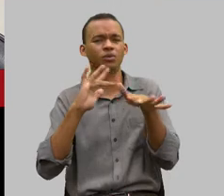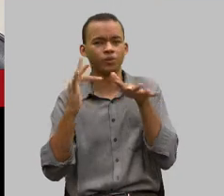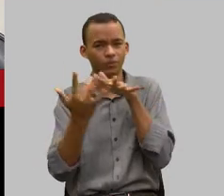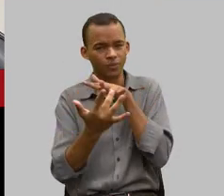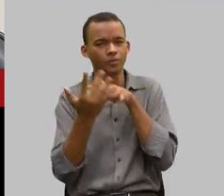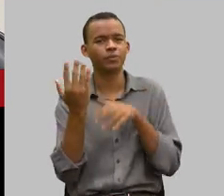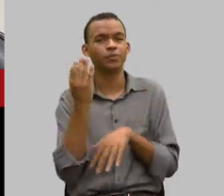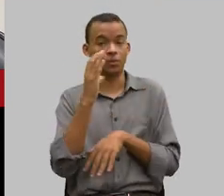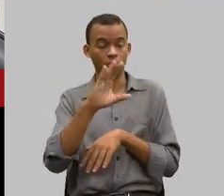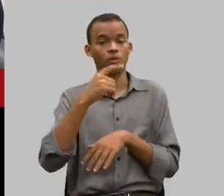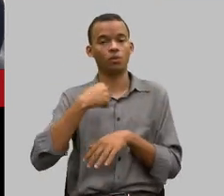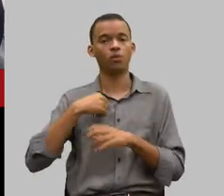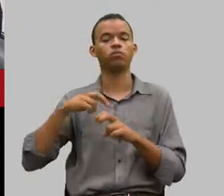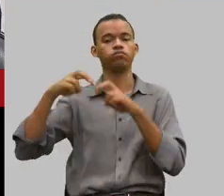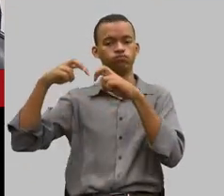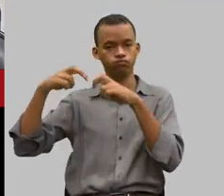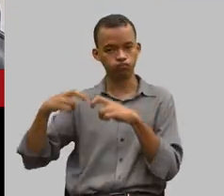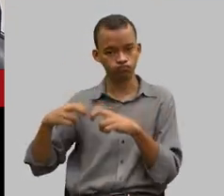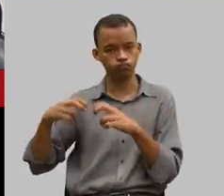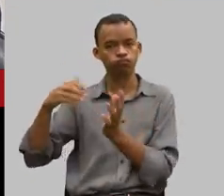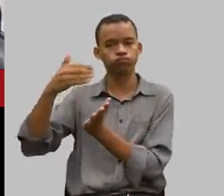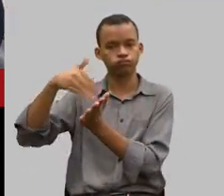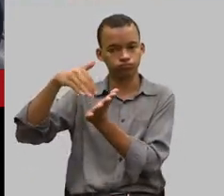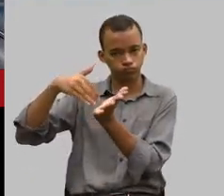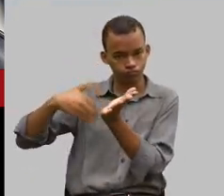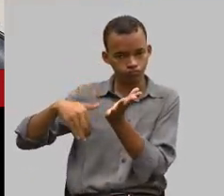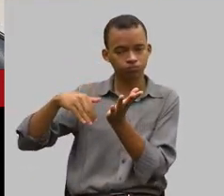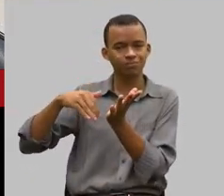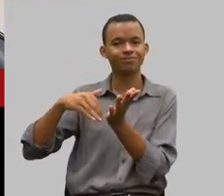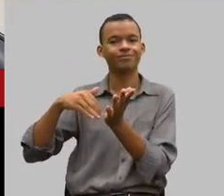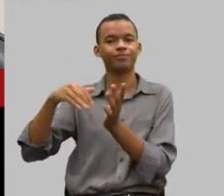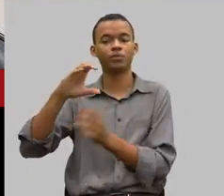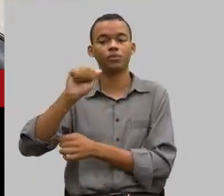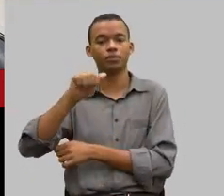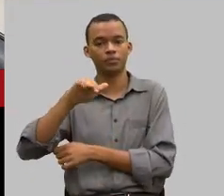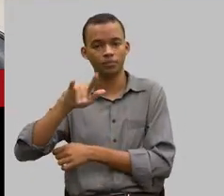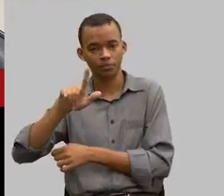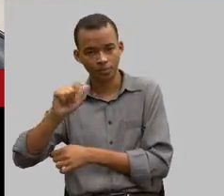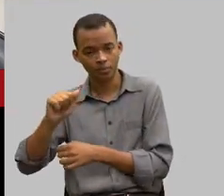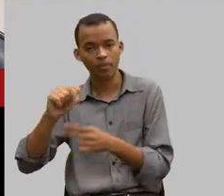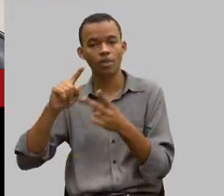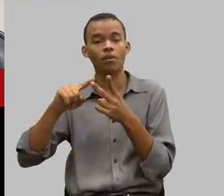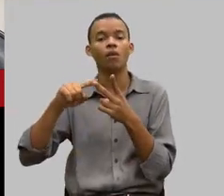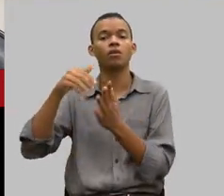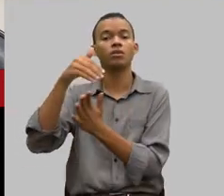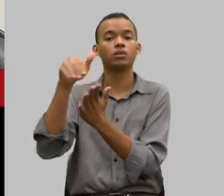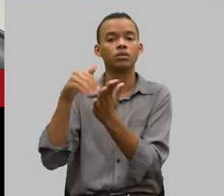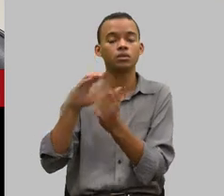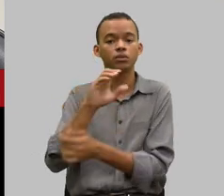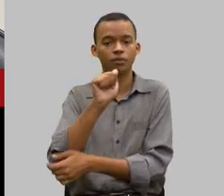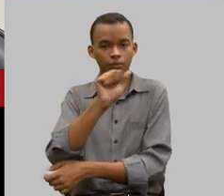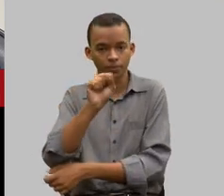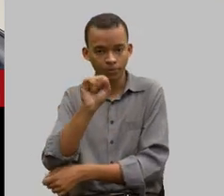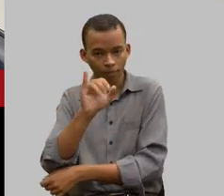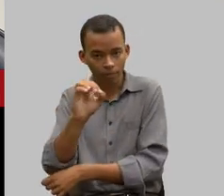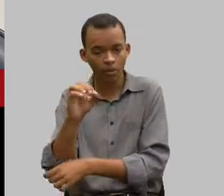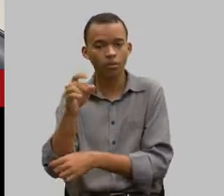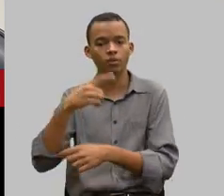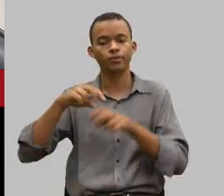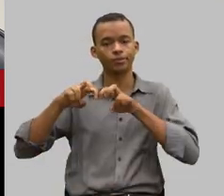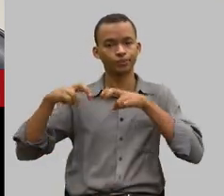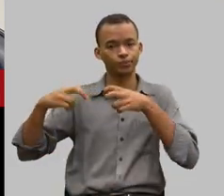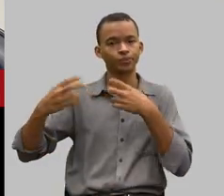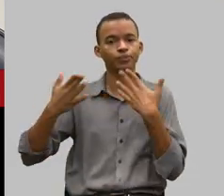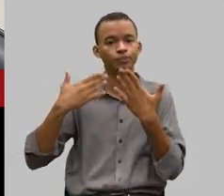sentamos eu a secretária Camila do planejamento com o secretário Cásio tratamos de alguns pontos reivindicados